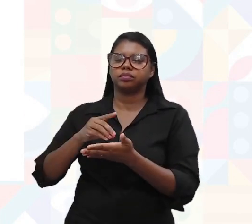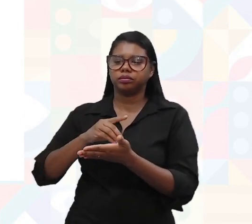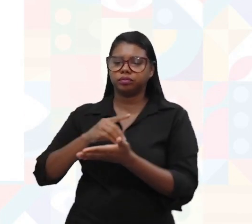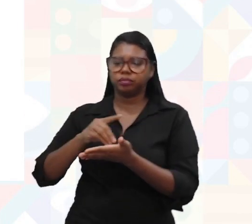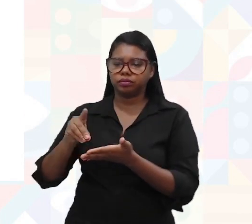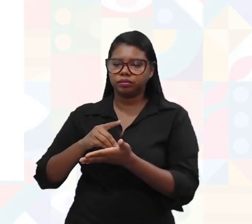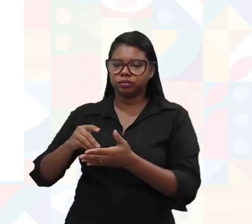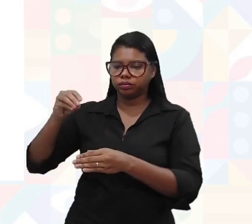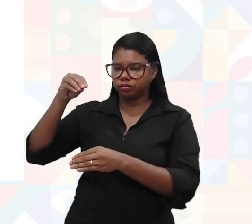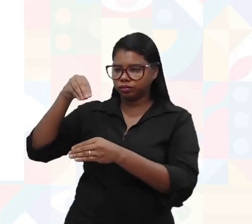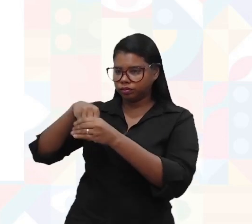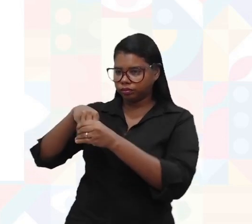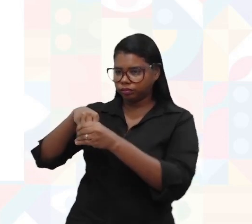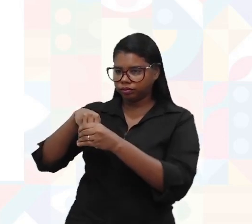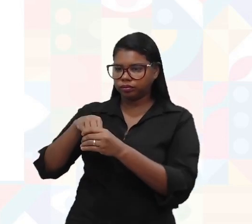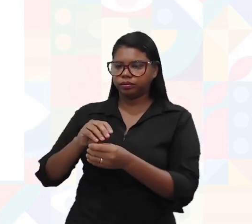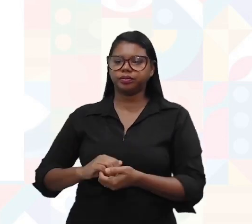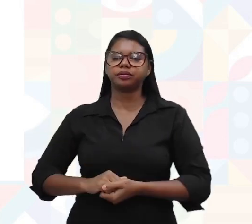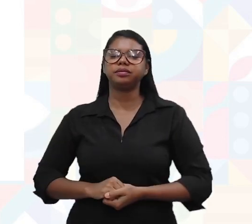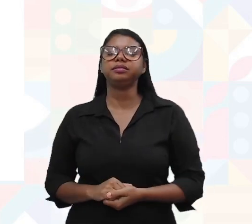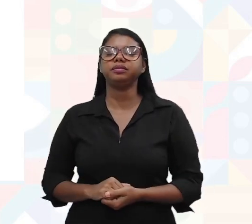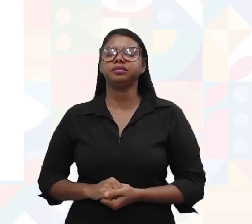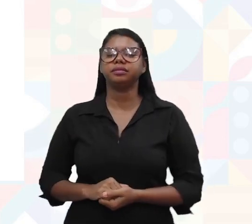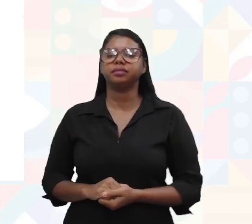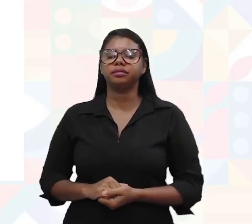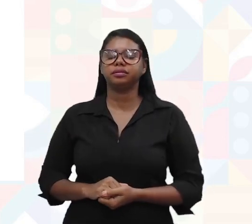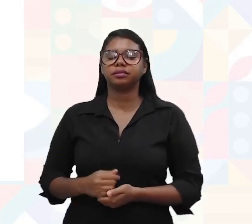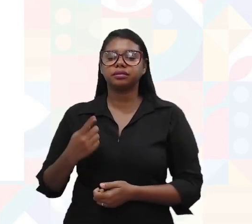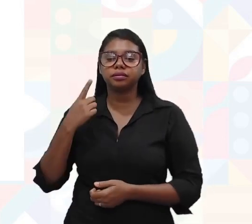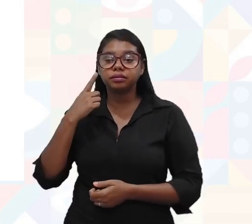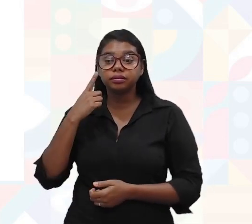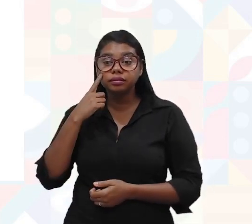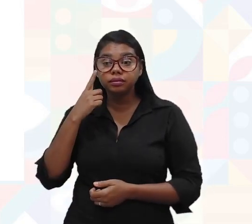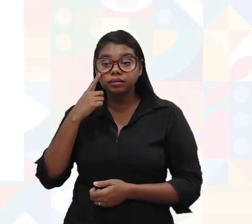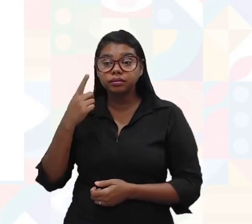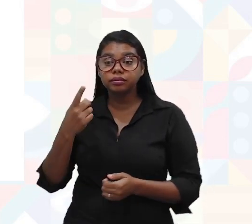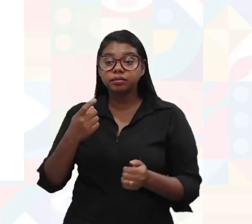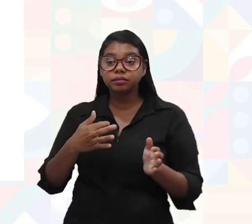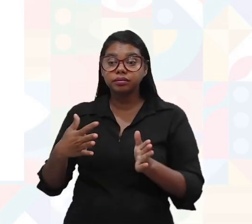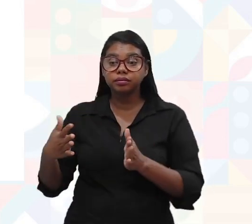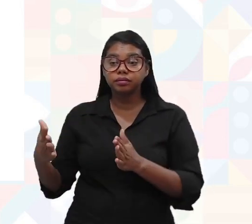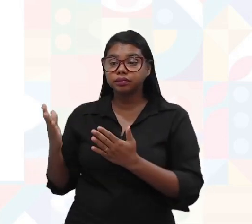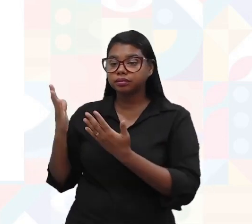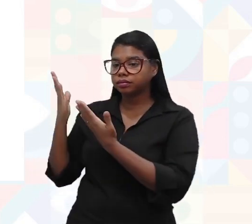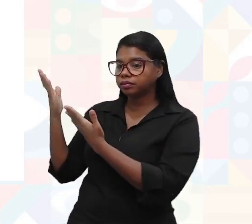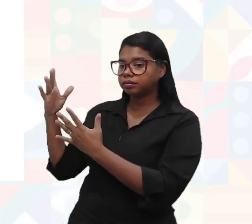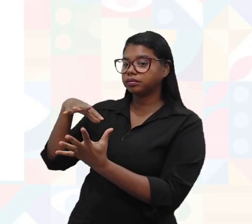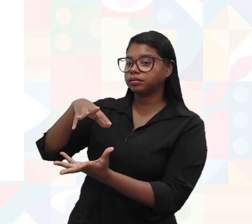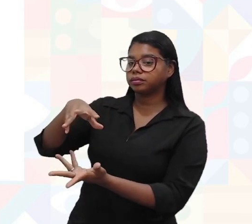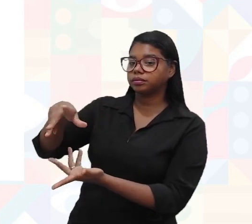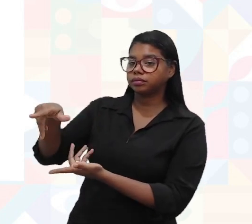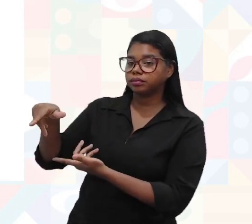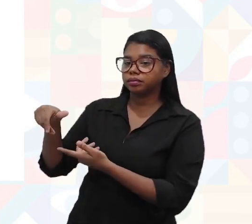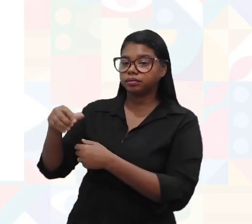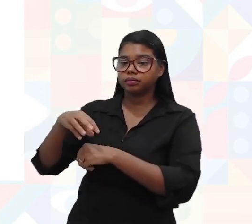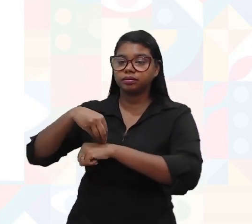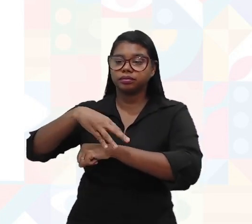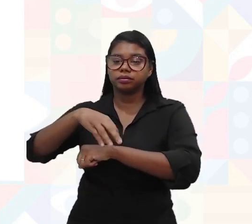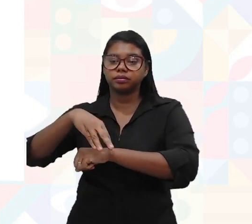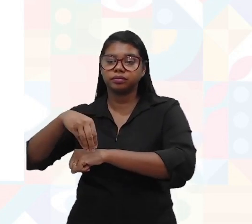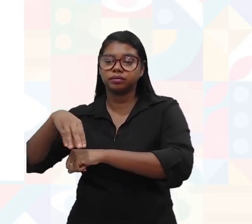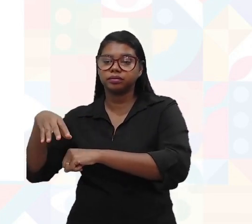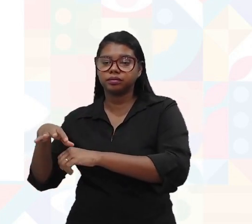interiores, né? Então, a gente vai ver que essa produção em série tomou o mundo inteiro, né? Todo mundo foi